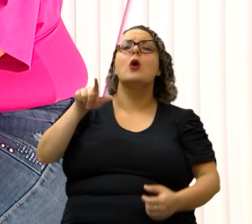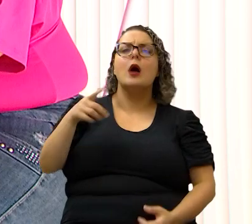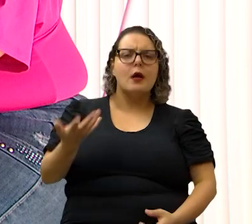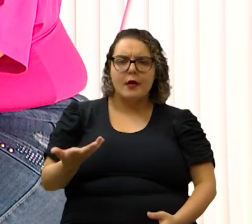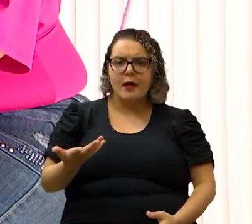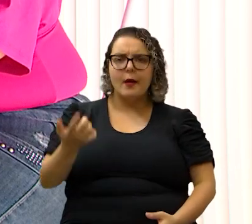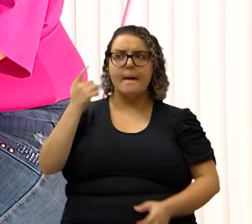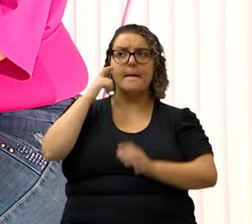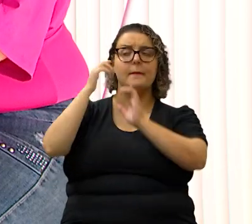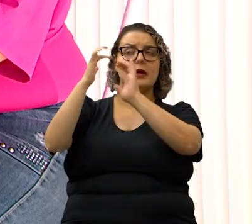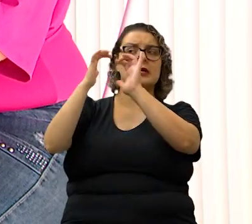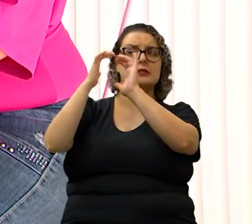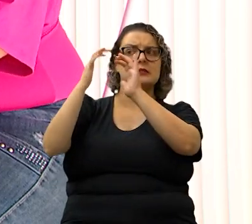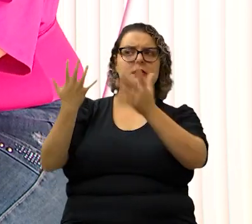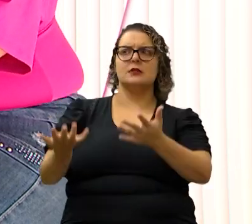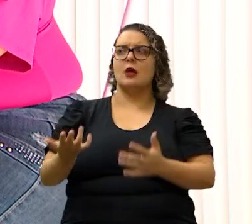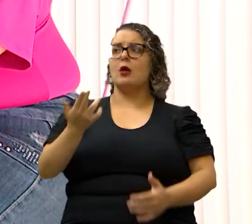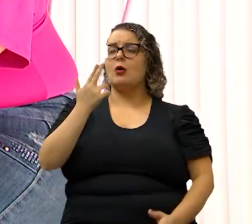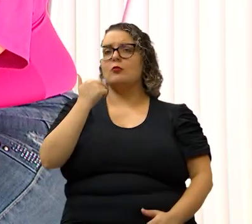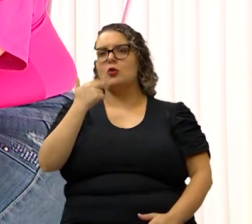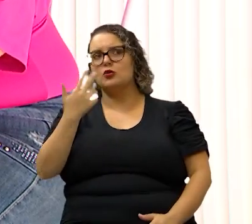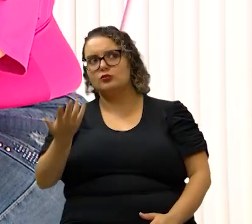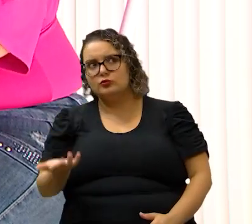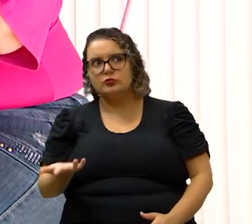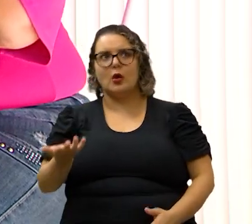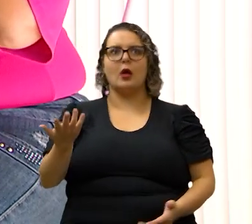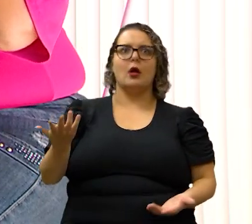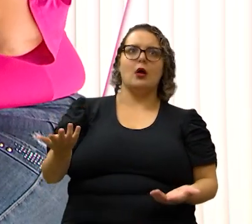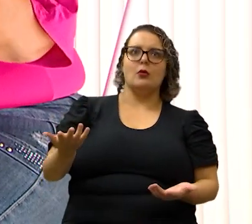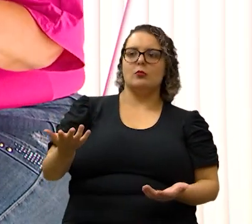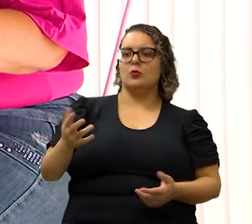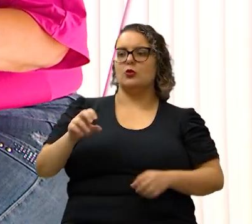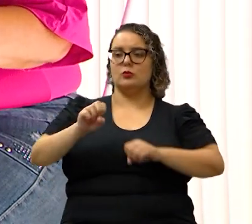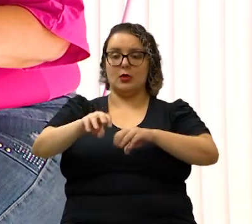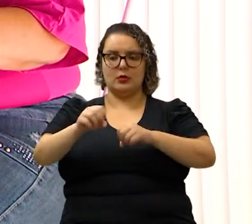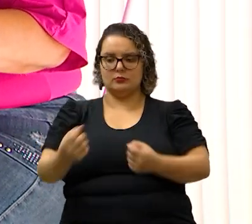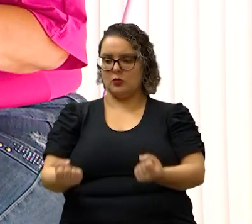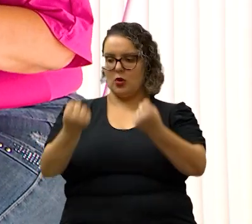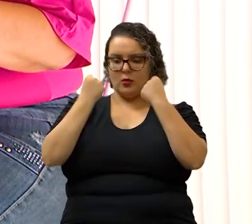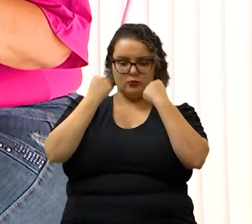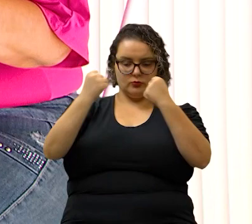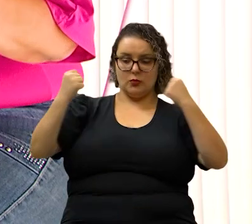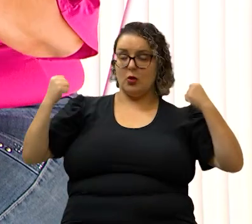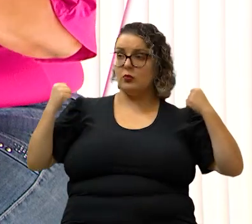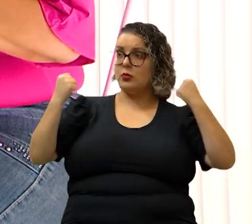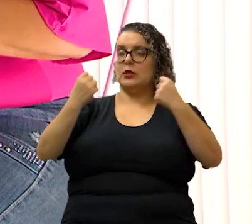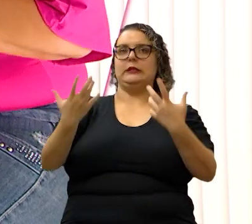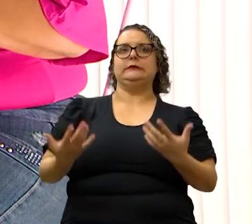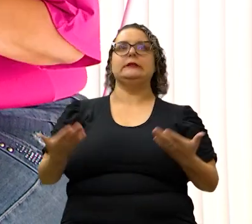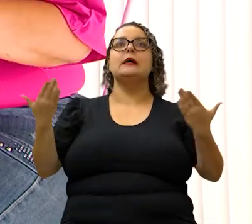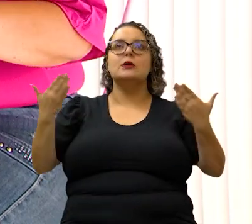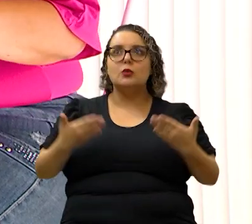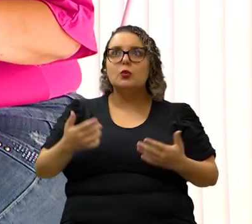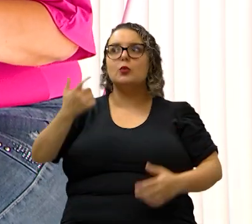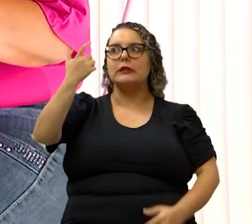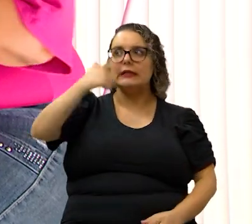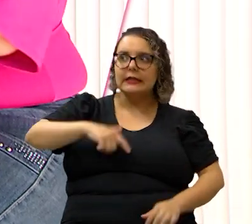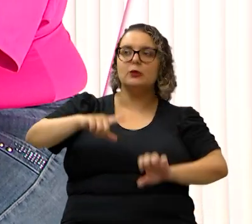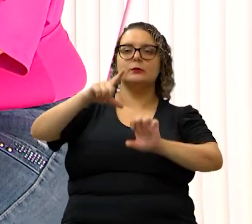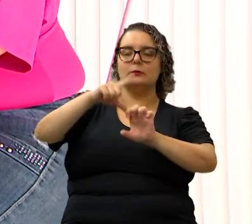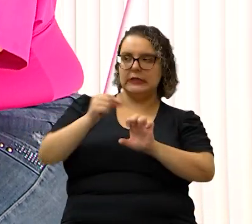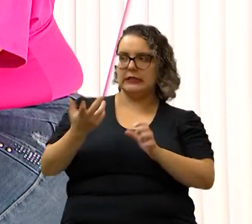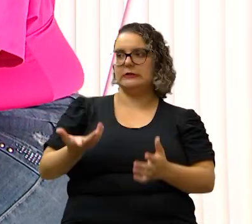foi isso? Pensar para um nutricionista, para um educador físico, vou ser um